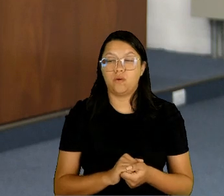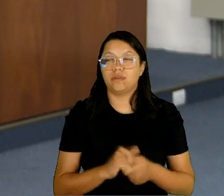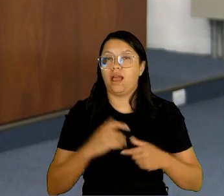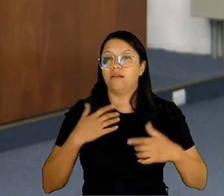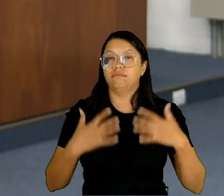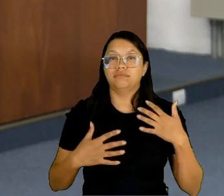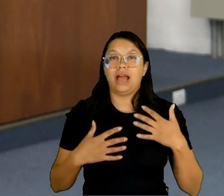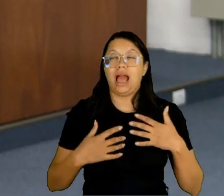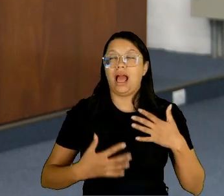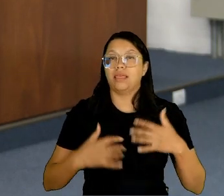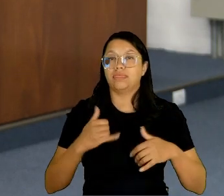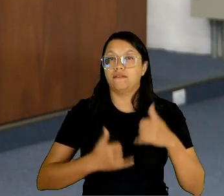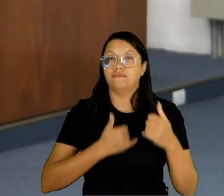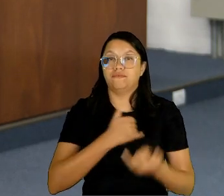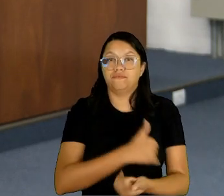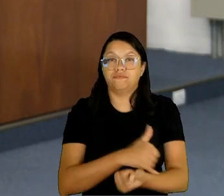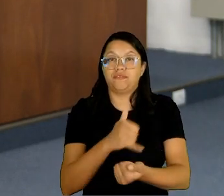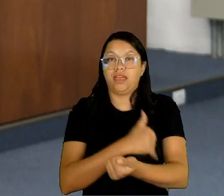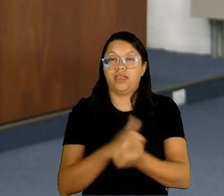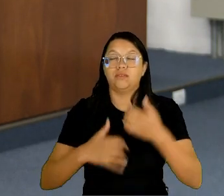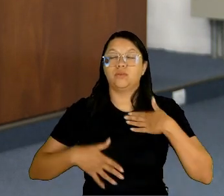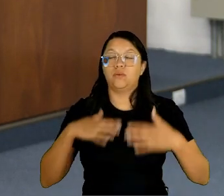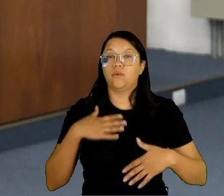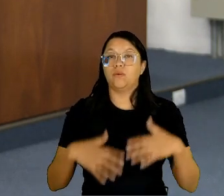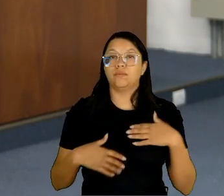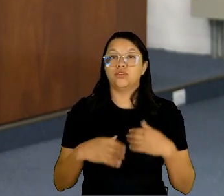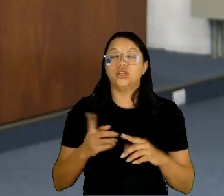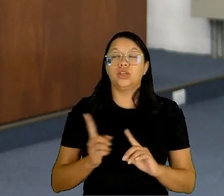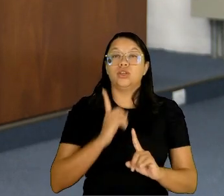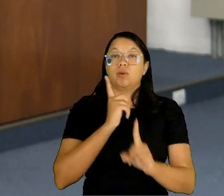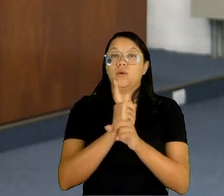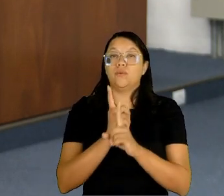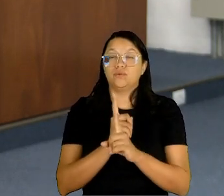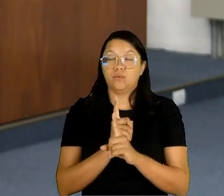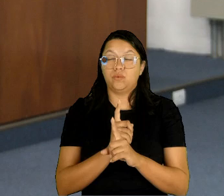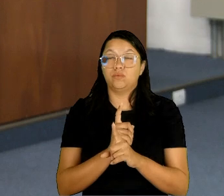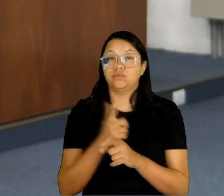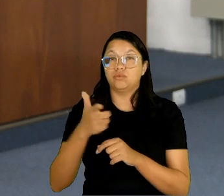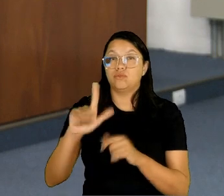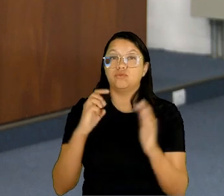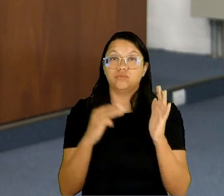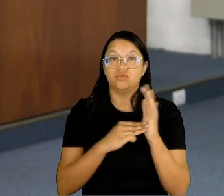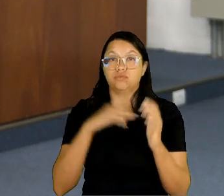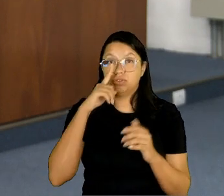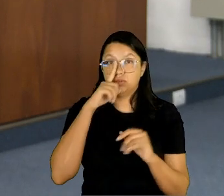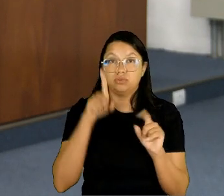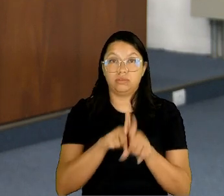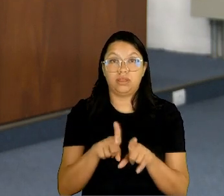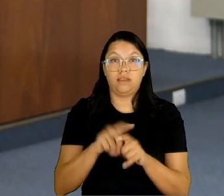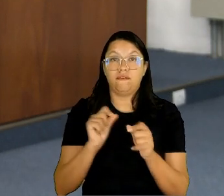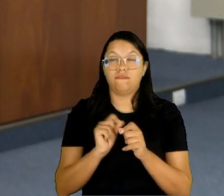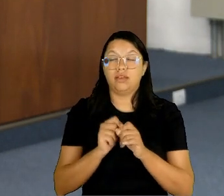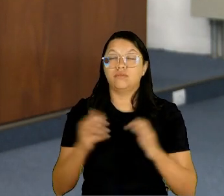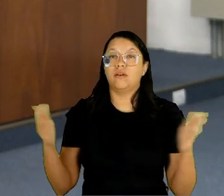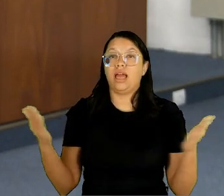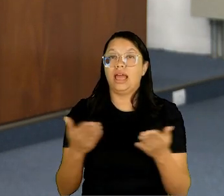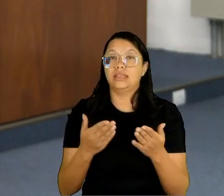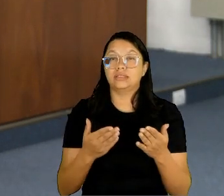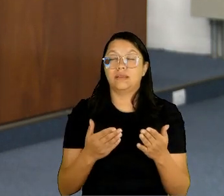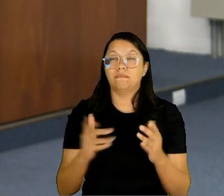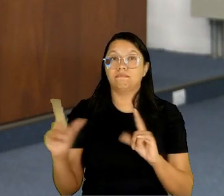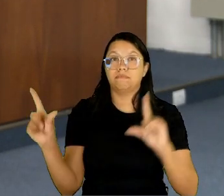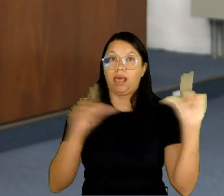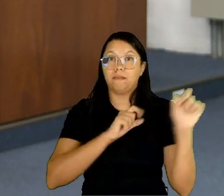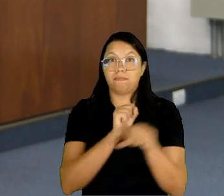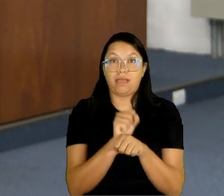artéria do corpo, né? E aí a gente controlar o colesterol e os outros fatores de risco faz com que essa placa